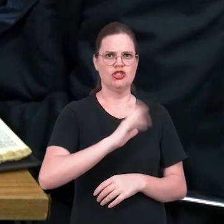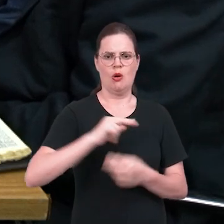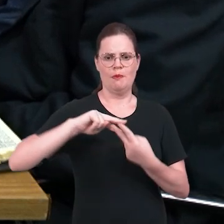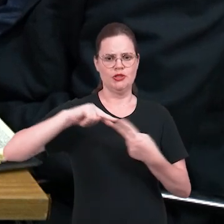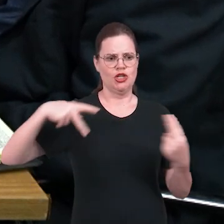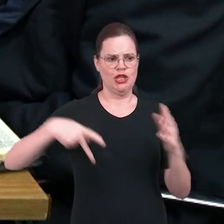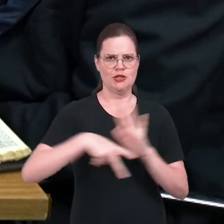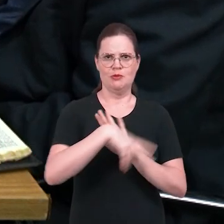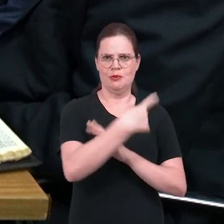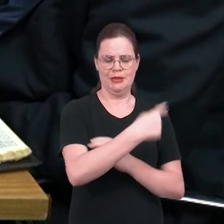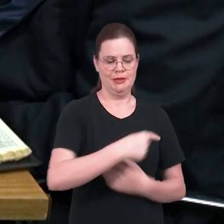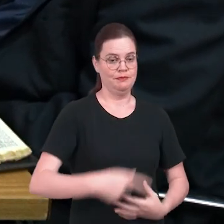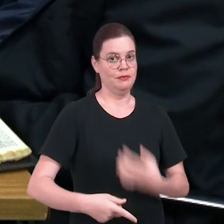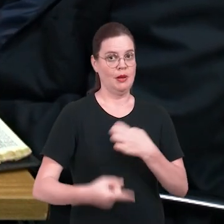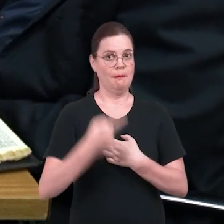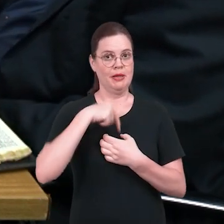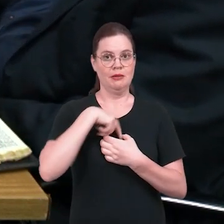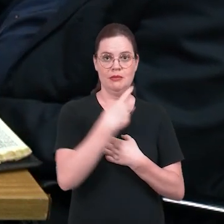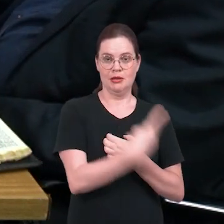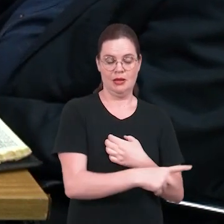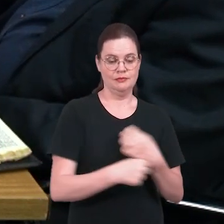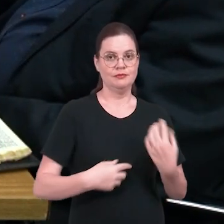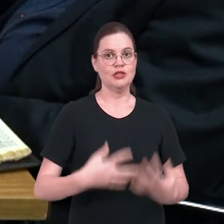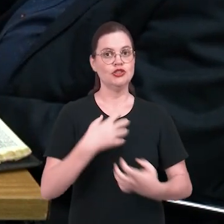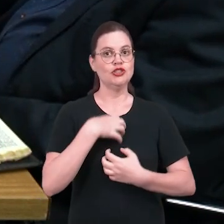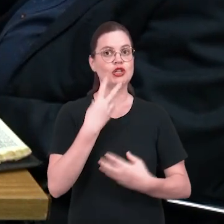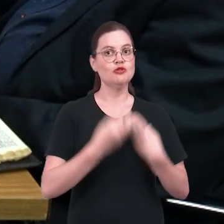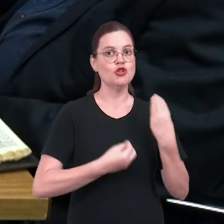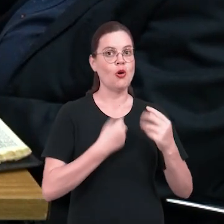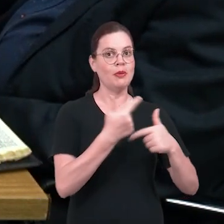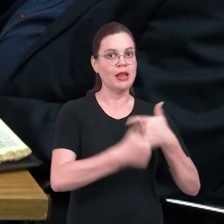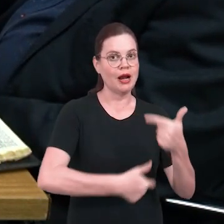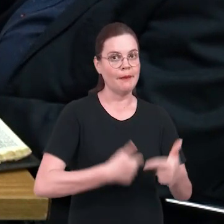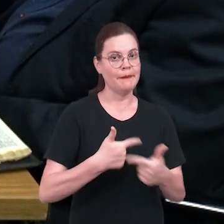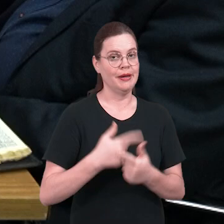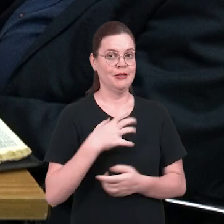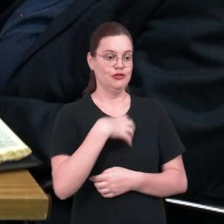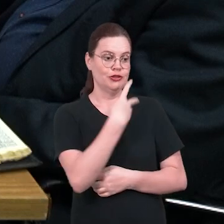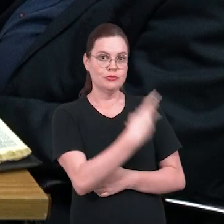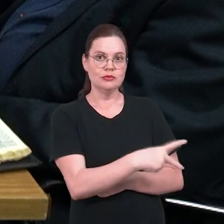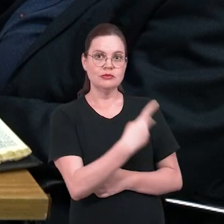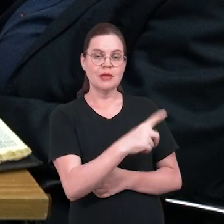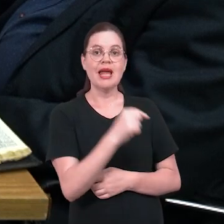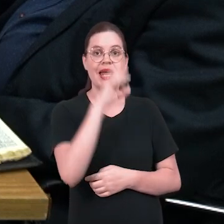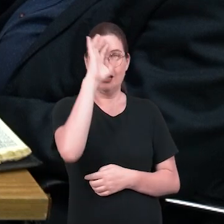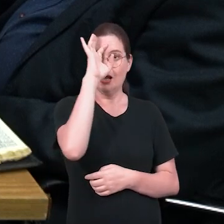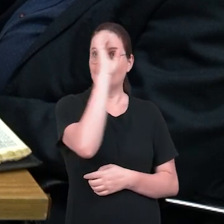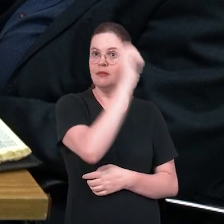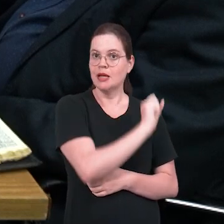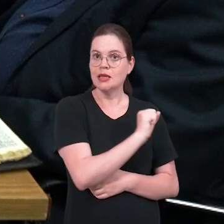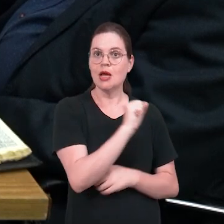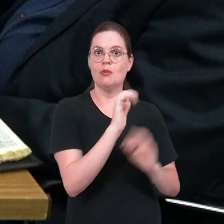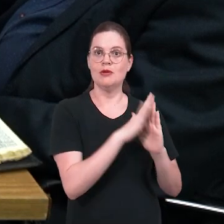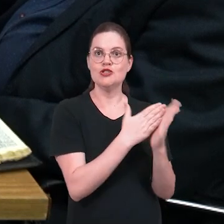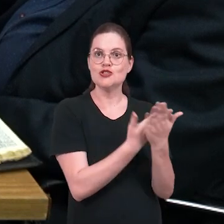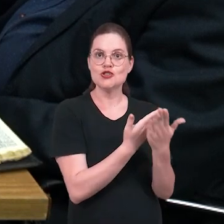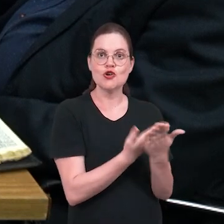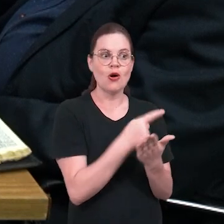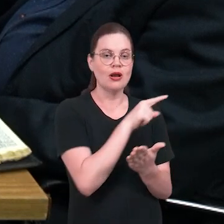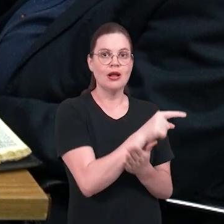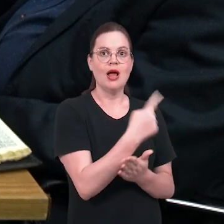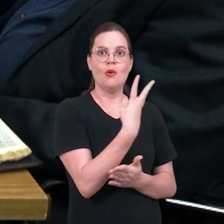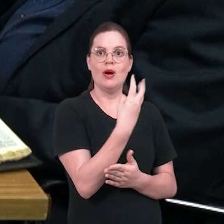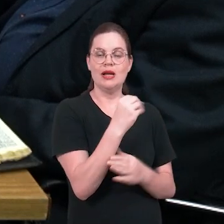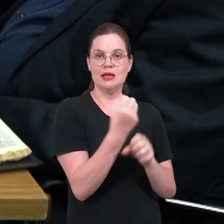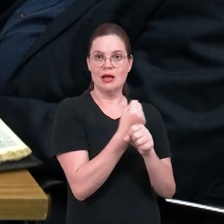genética, um temperamento, uma maneira de operar, uma escola que ele passou 40 anos